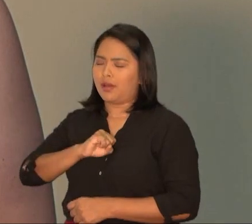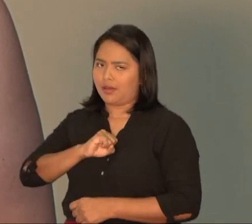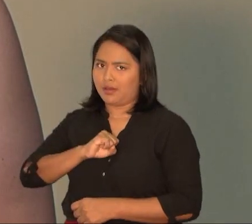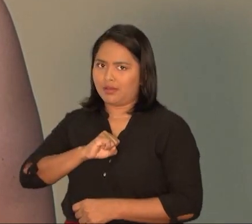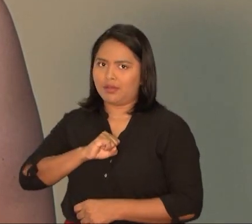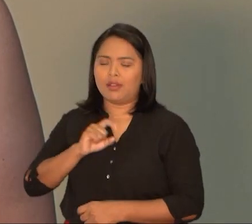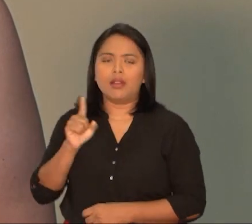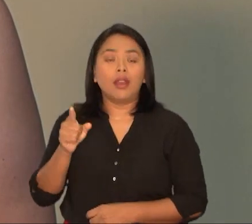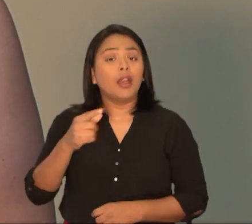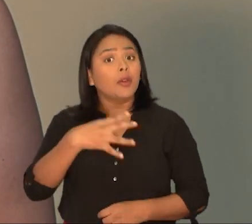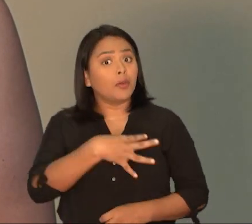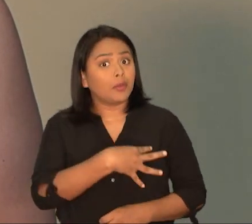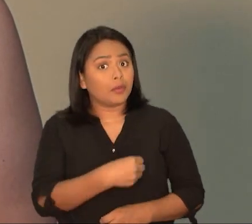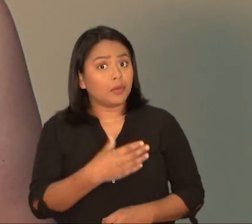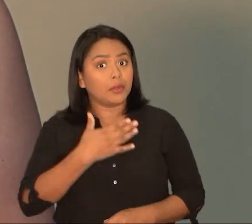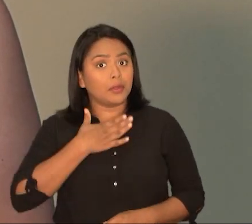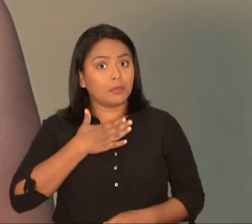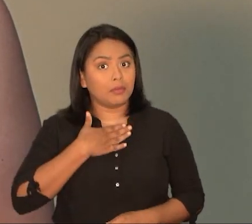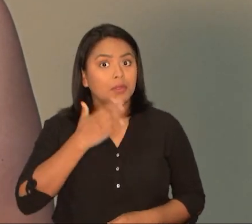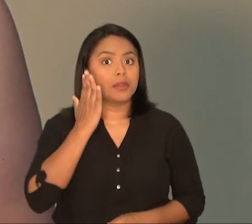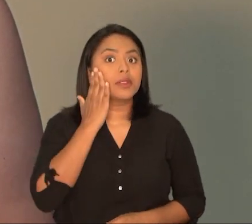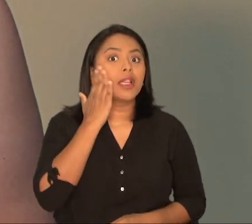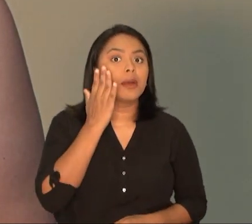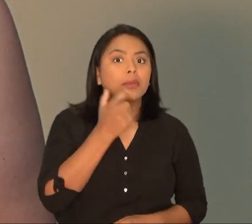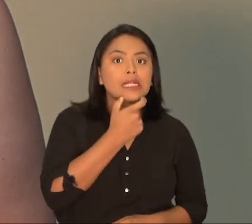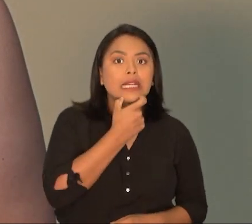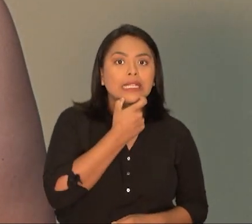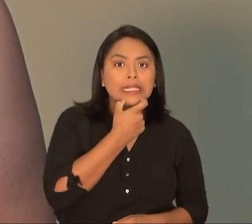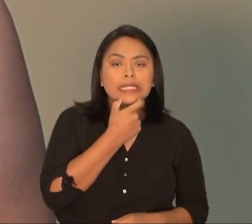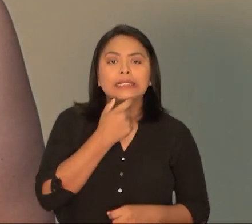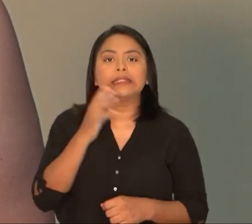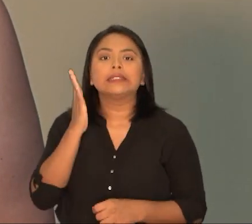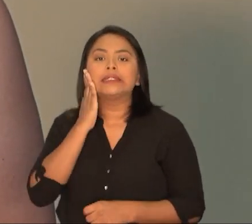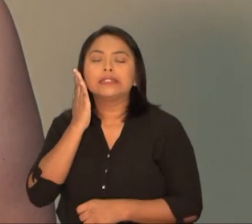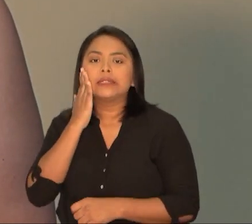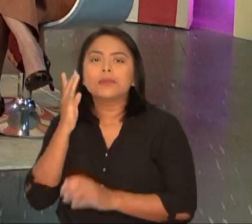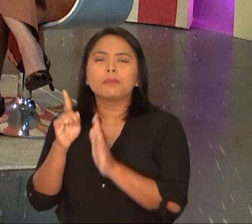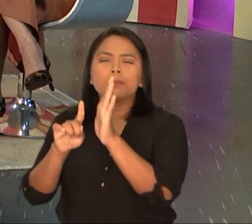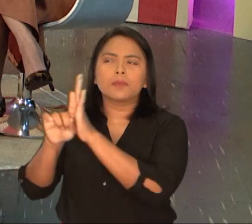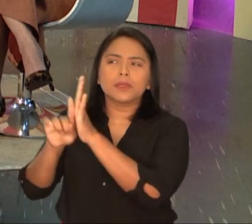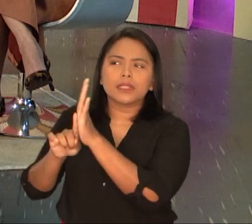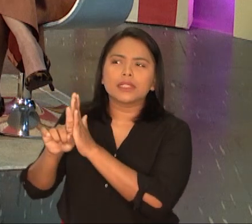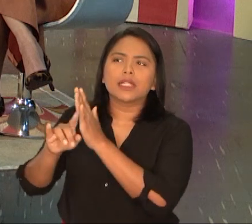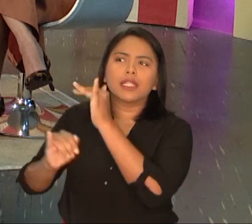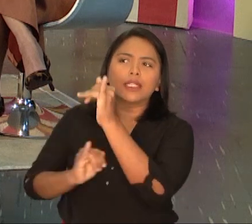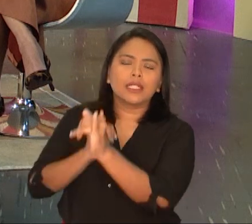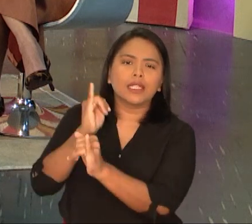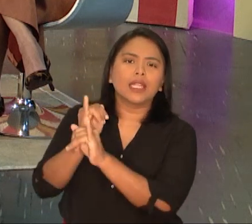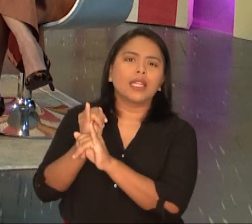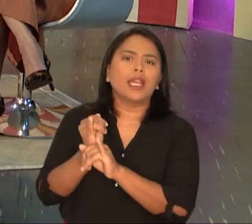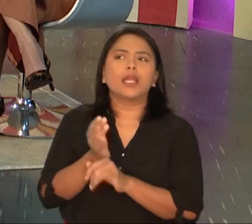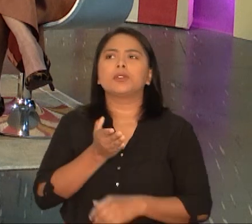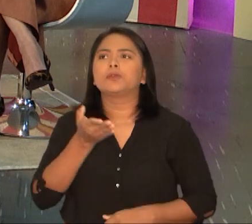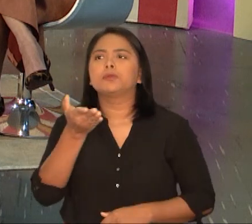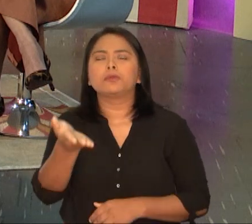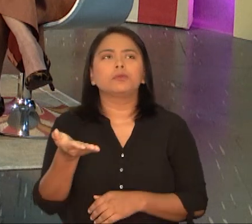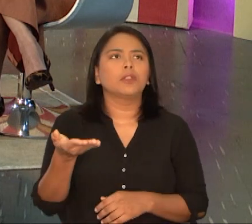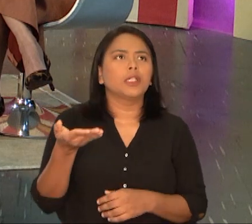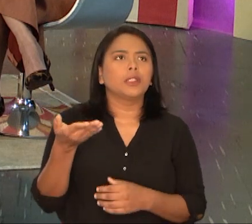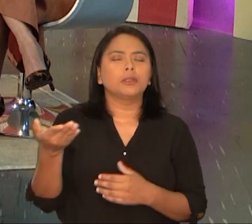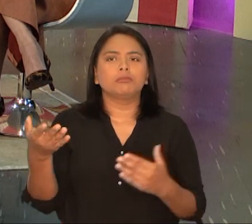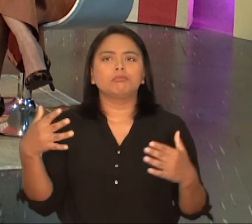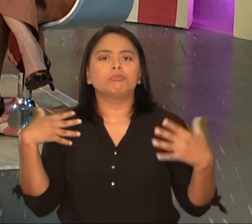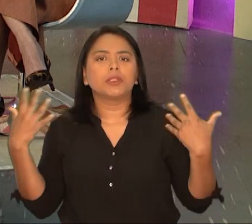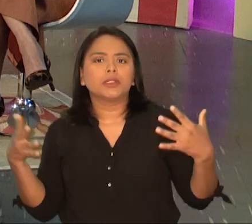falar inglês, ele pesquisa na internet, ele vai para o cinema com os amigos e ele tem uma vida plena,